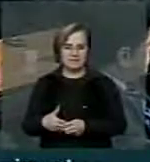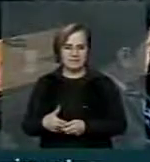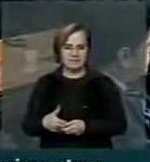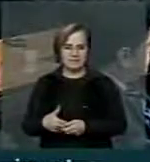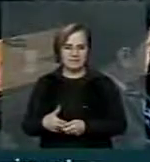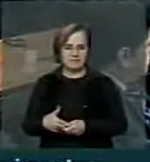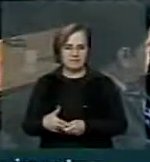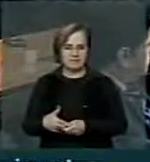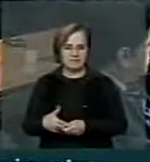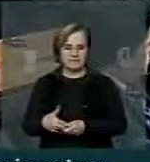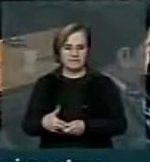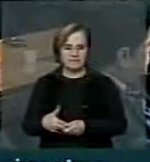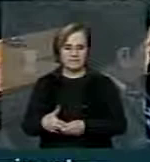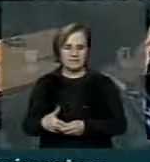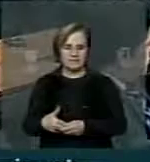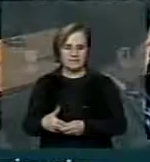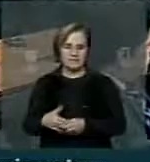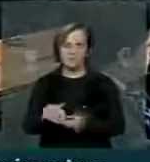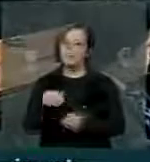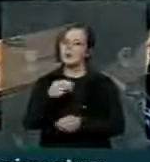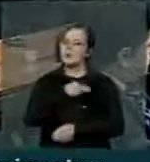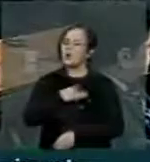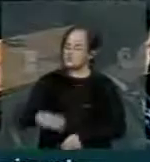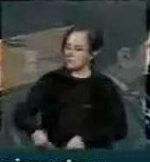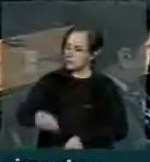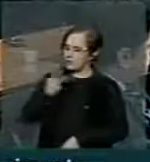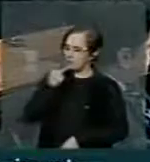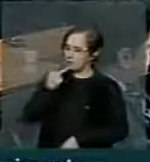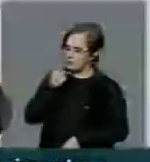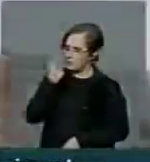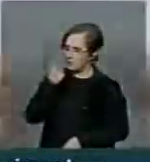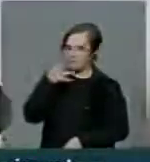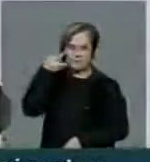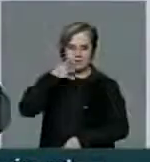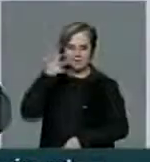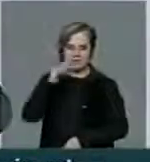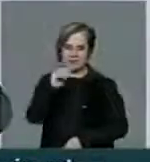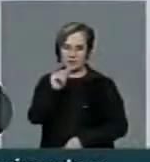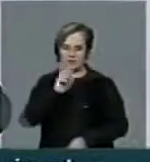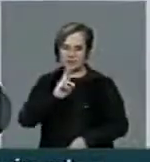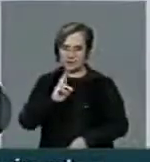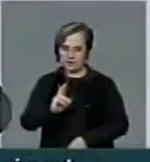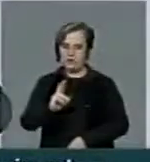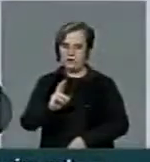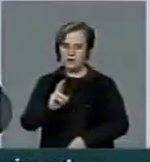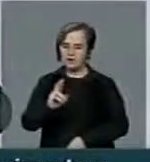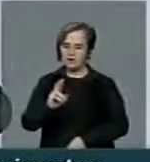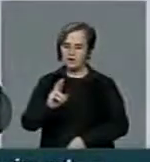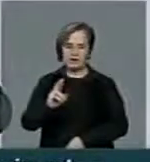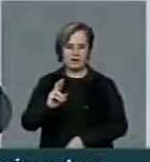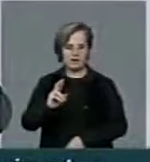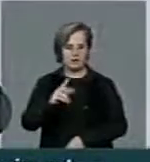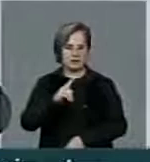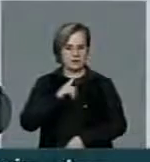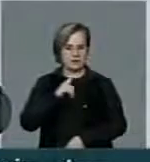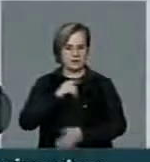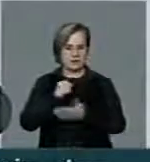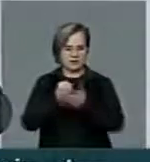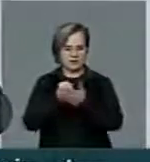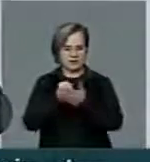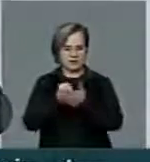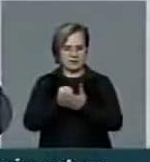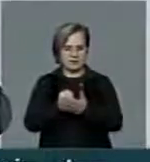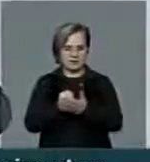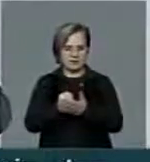valer. Como é que é? Não, que o ministro aqui falou numa palestra que o CAR serve como uma garantia.